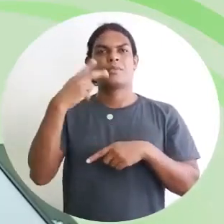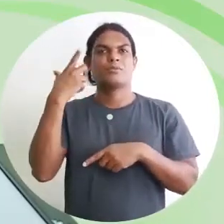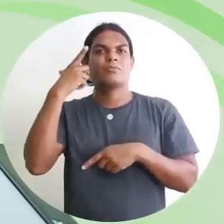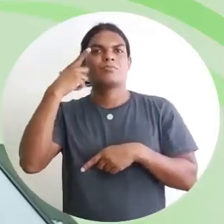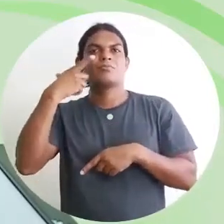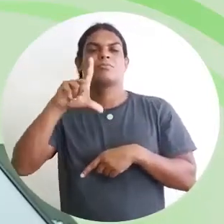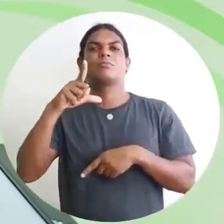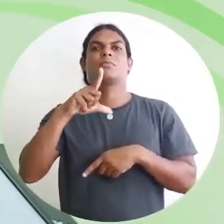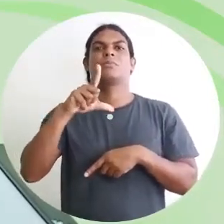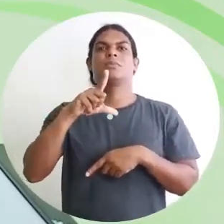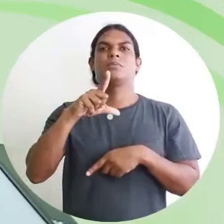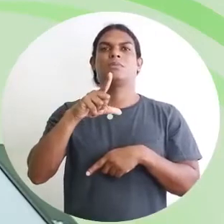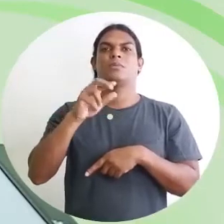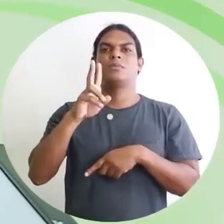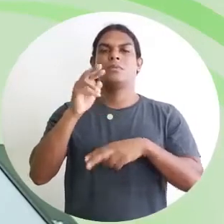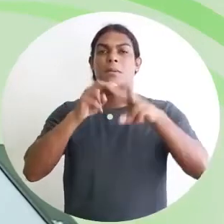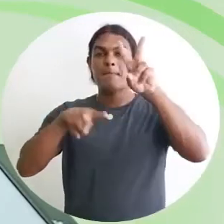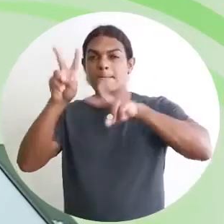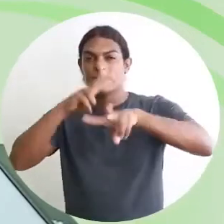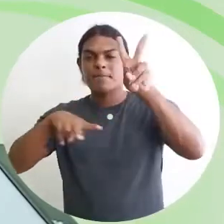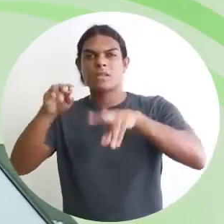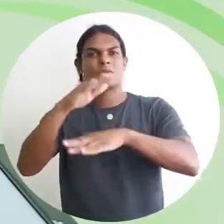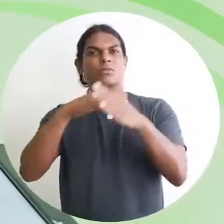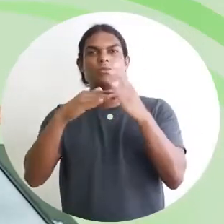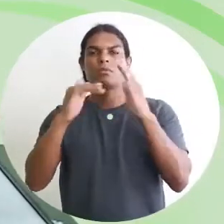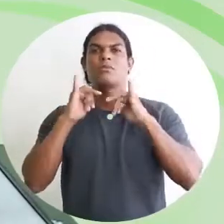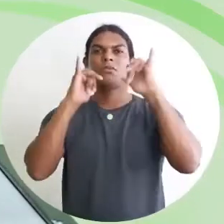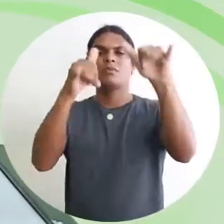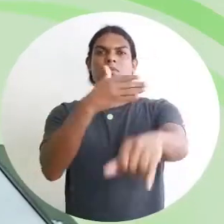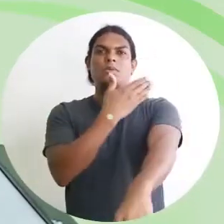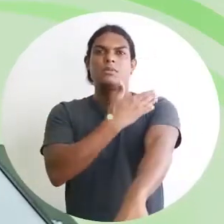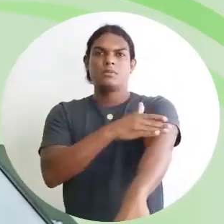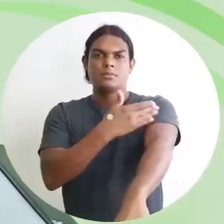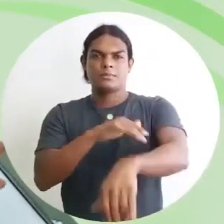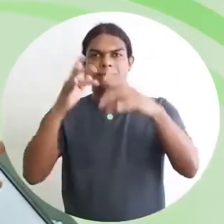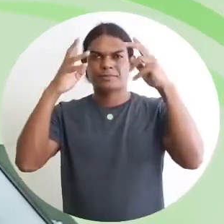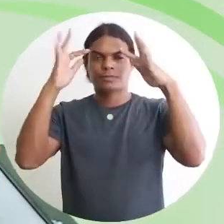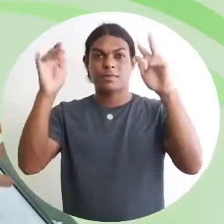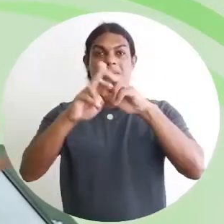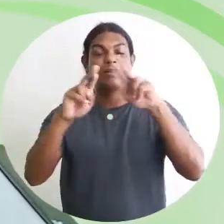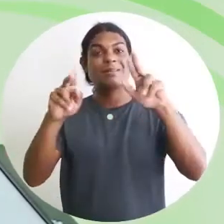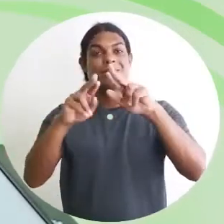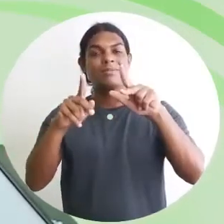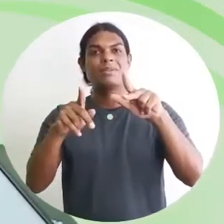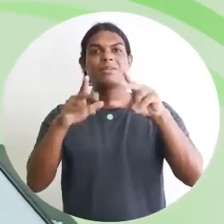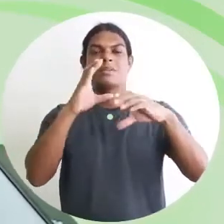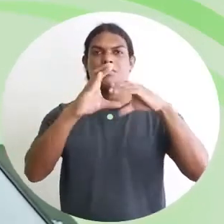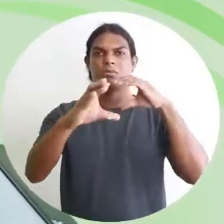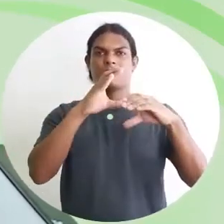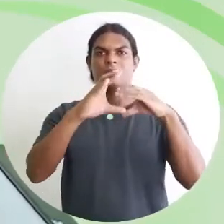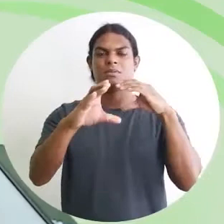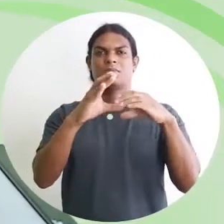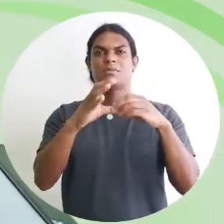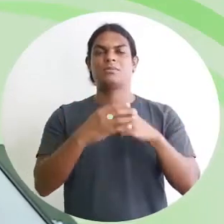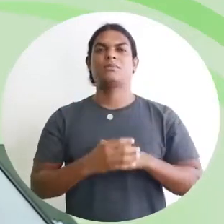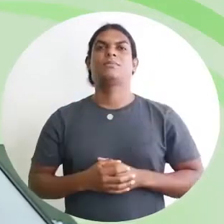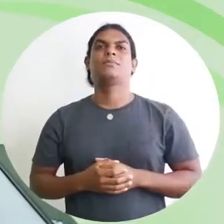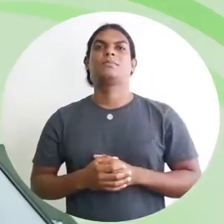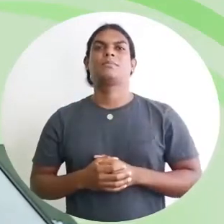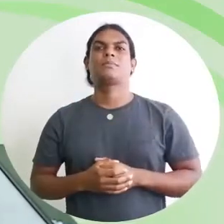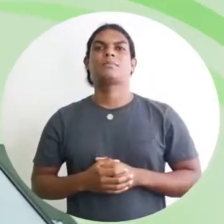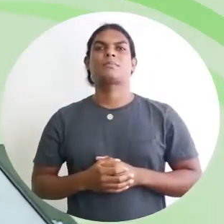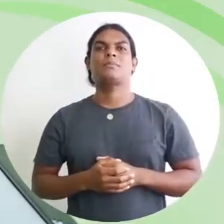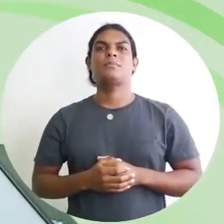informações teóricas e práticas das comunicações existentes, diferentes das comunicações normais que temos hoje em